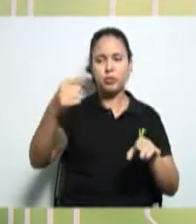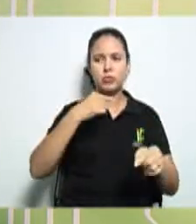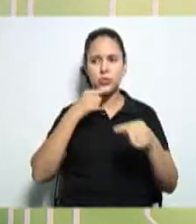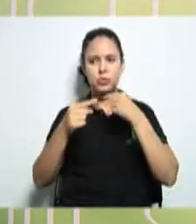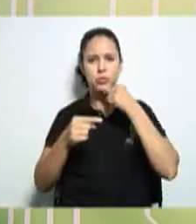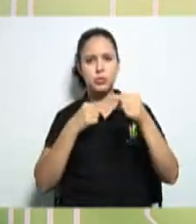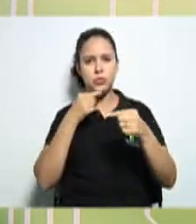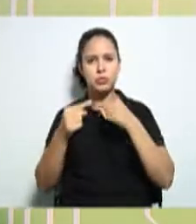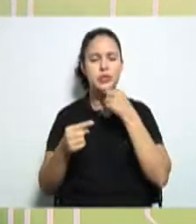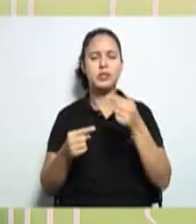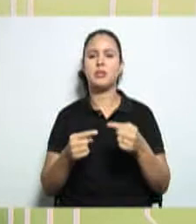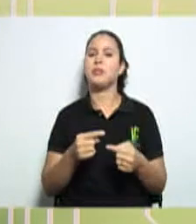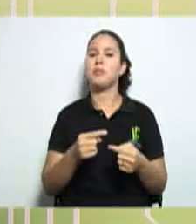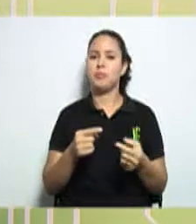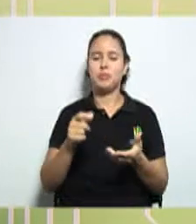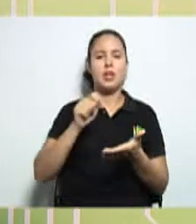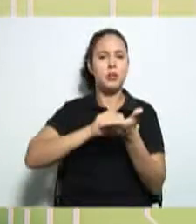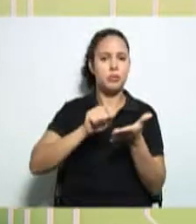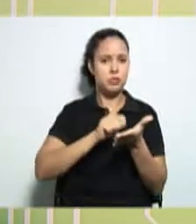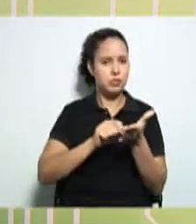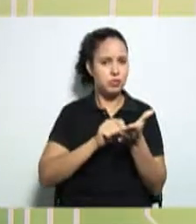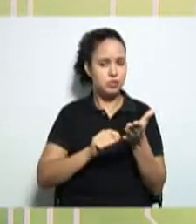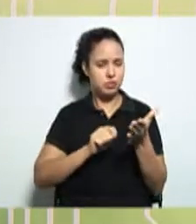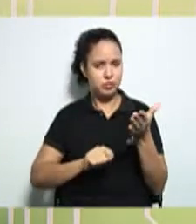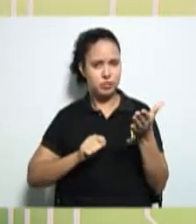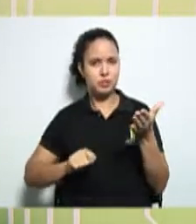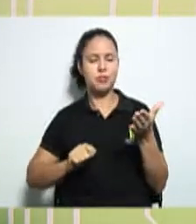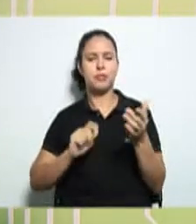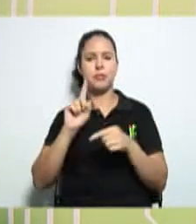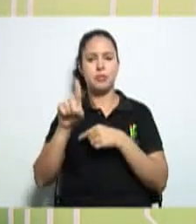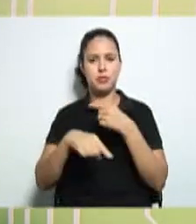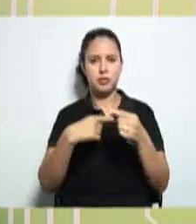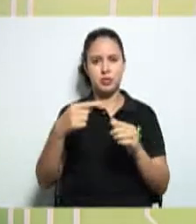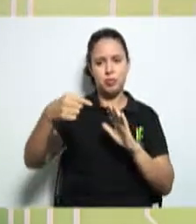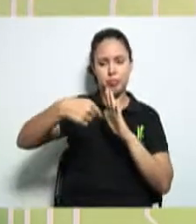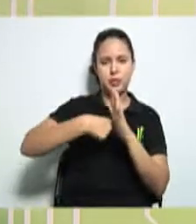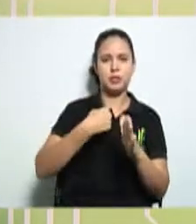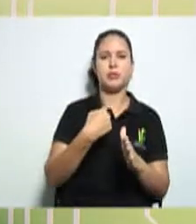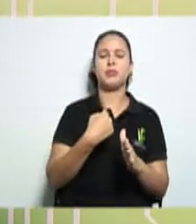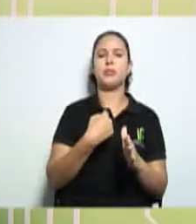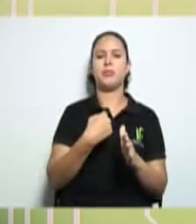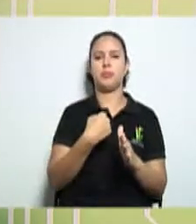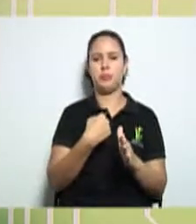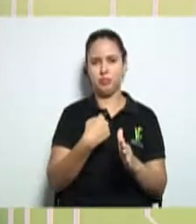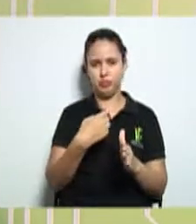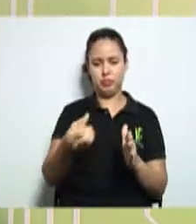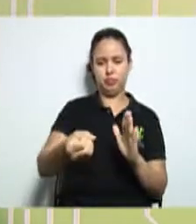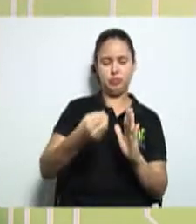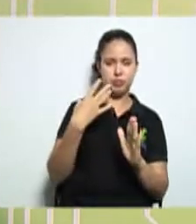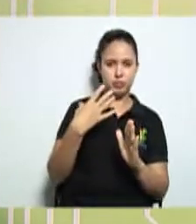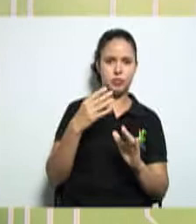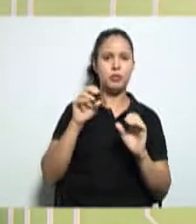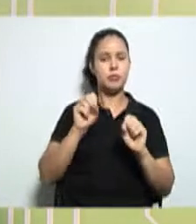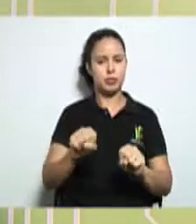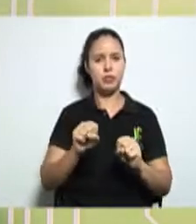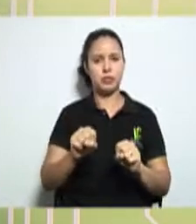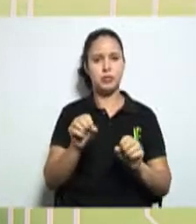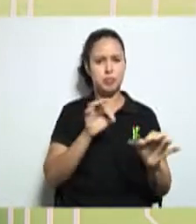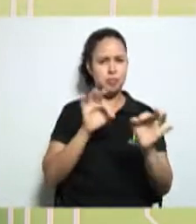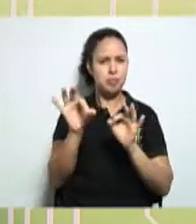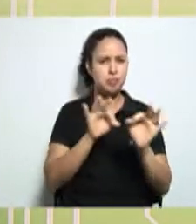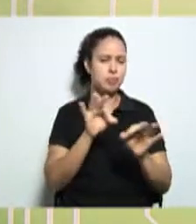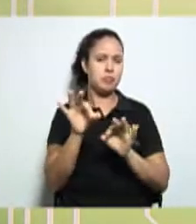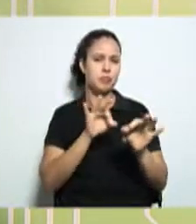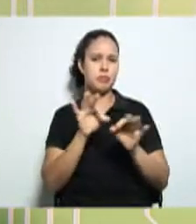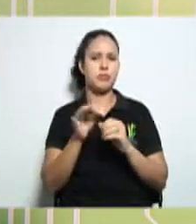dúvidas no meio do caminho. Anotem essas dúvidas, tragam para o professor presencial para ele enviar aqui para a gente. Então planeje, tudo que a gente